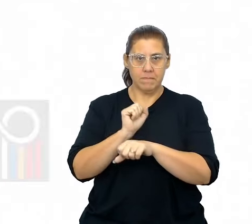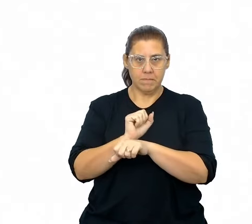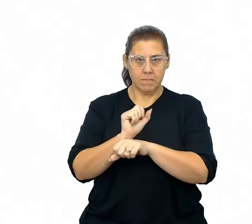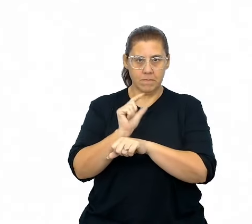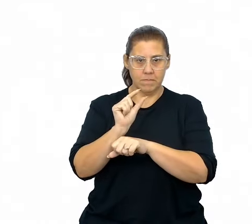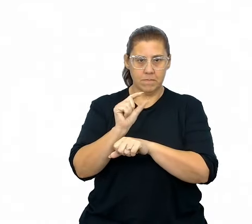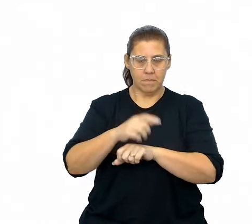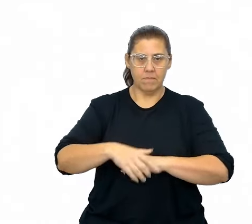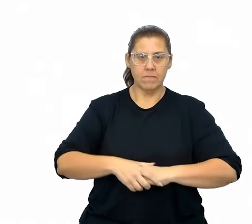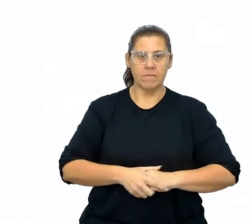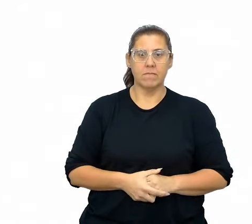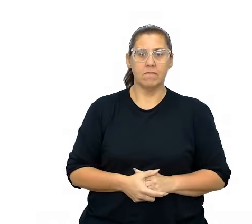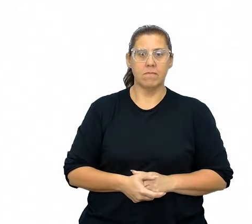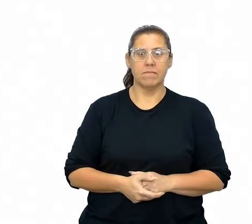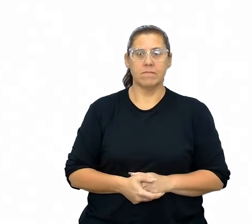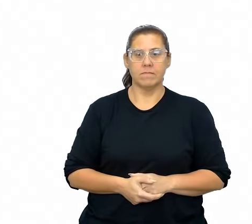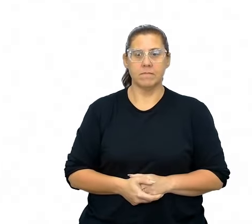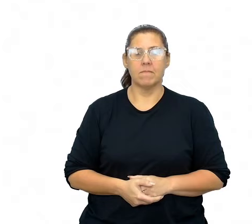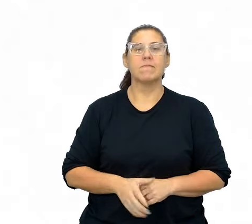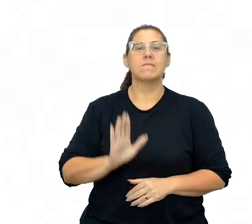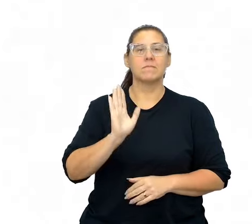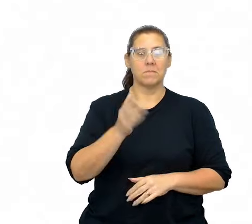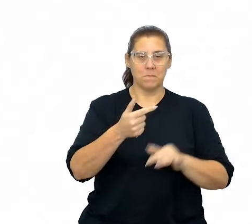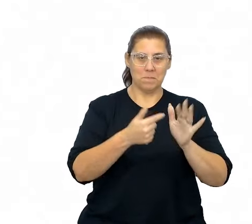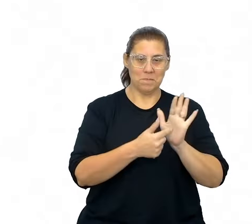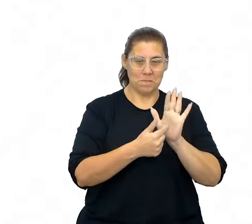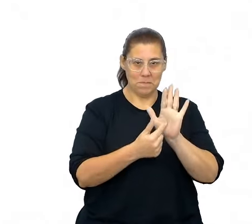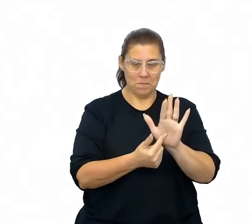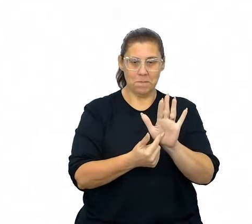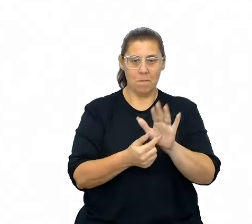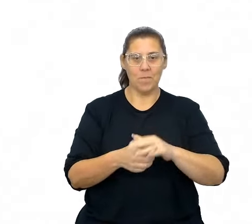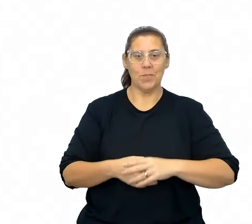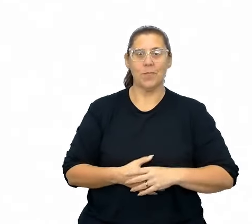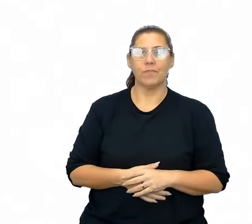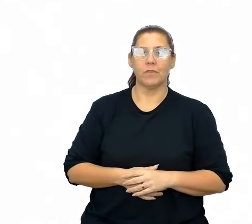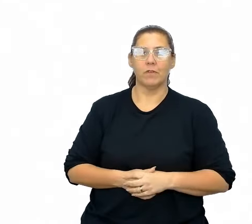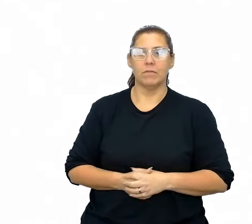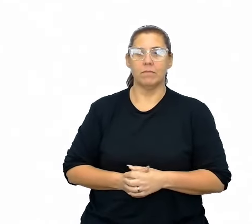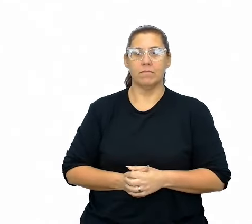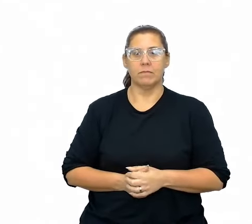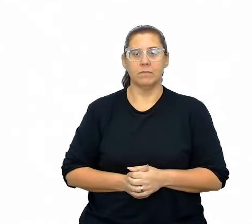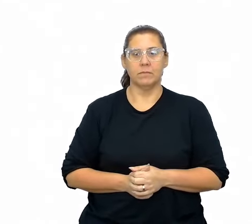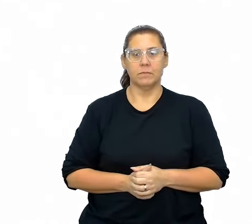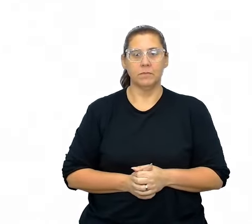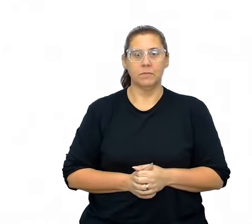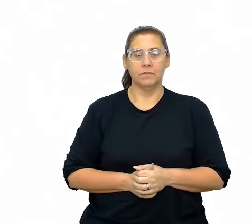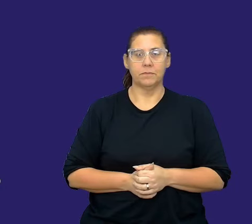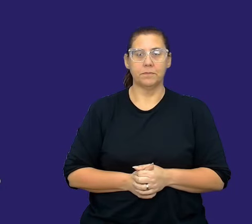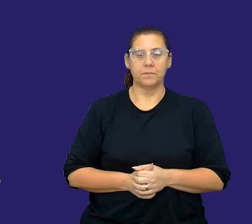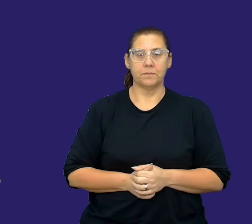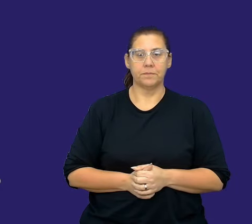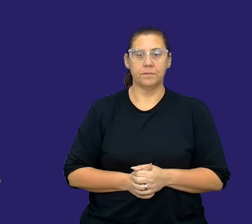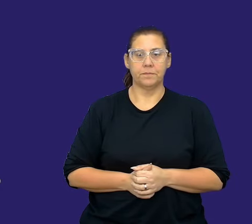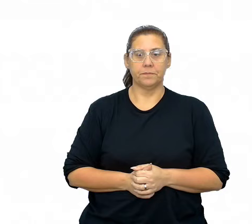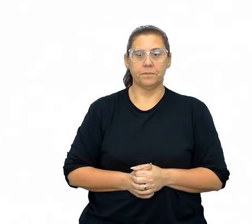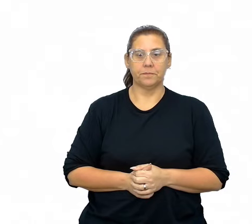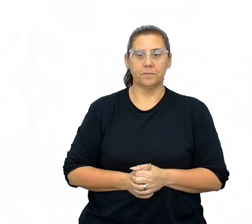minutinho. Ah, já está aparecendo. Deixa eu voltar aqui. Ele foi um pouquinho para